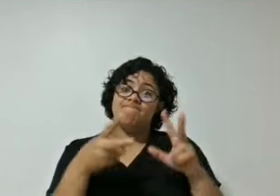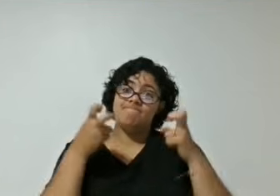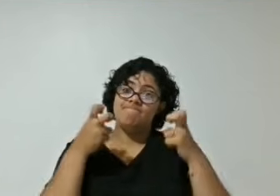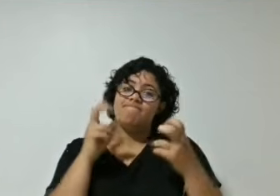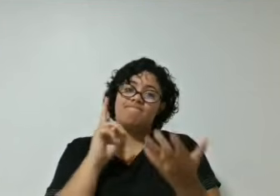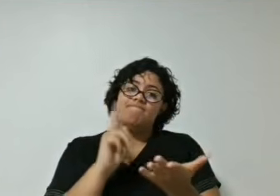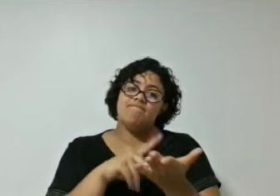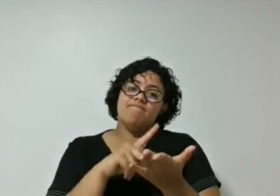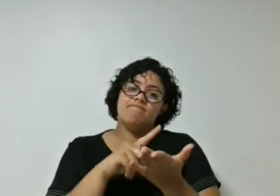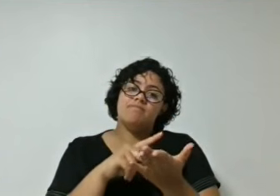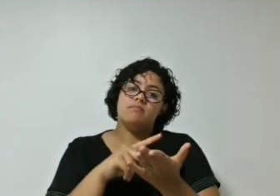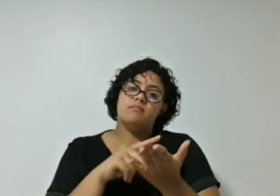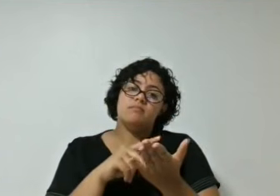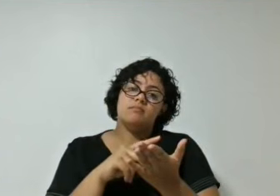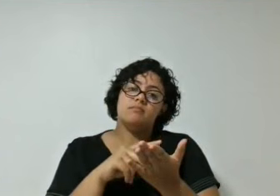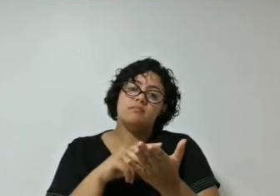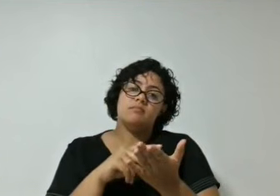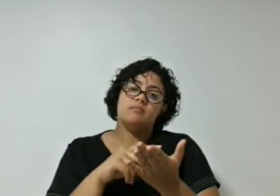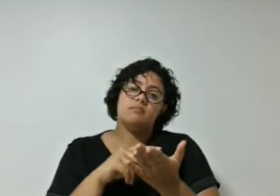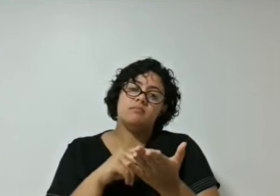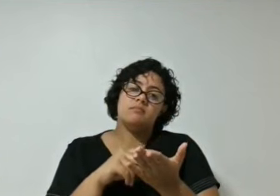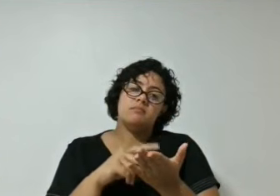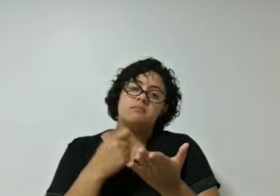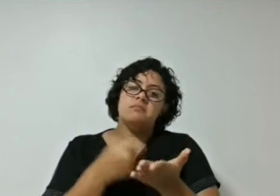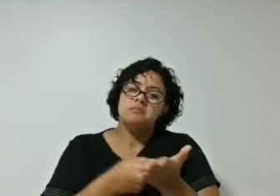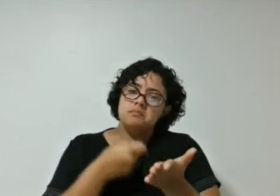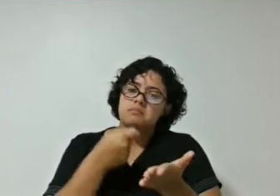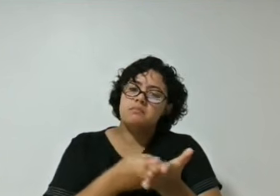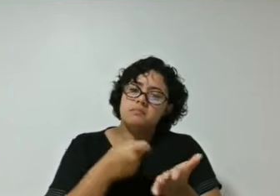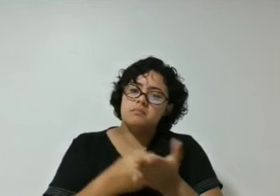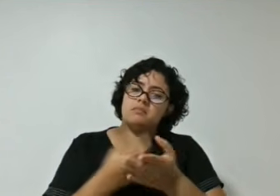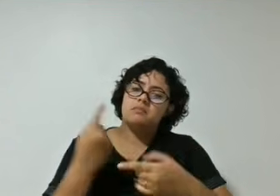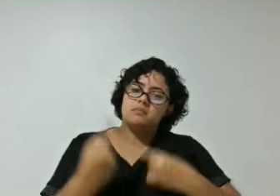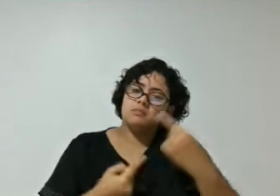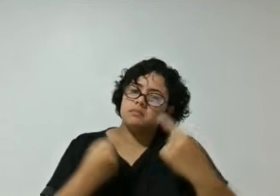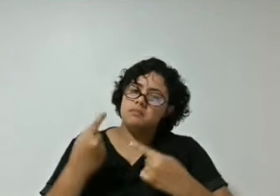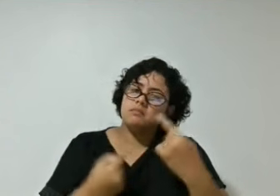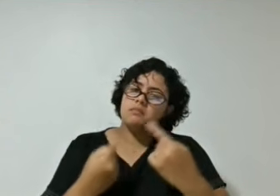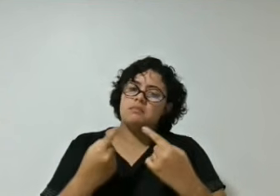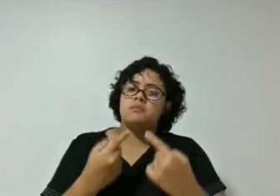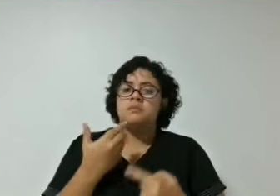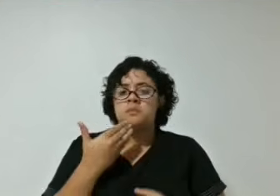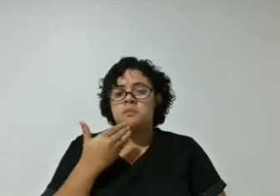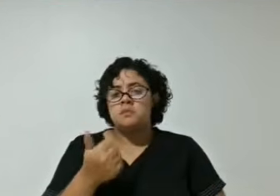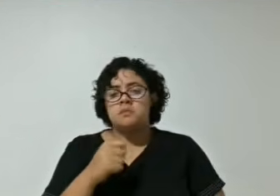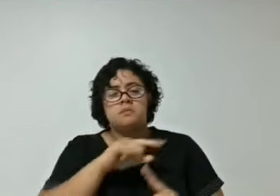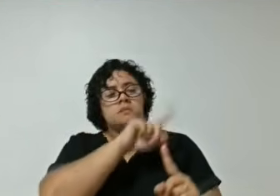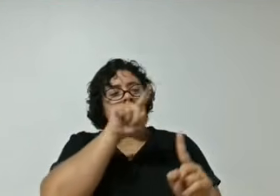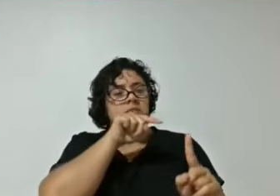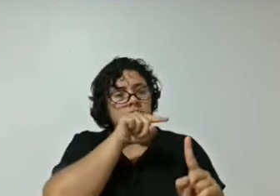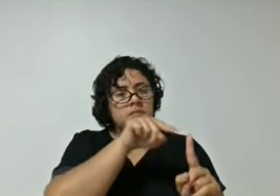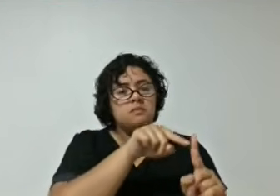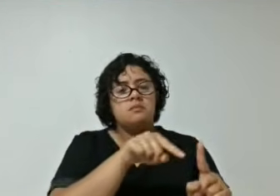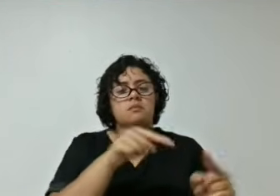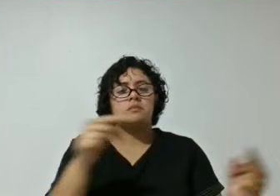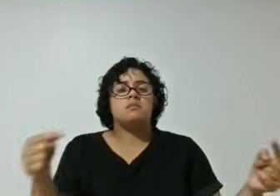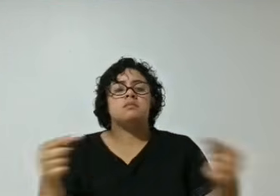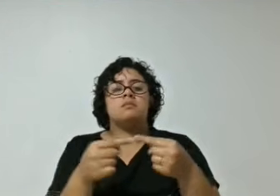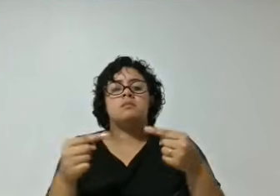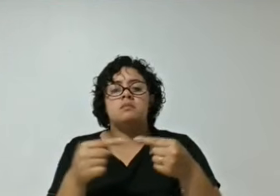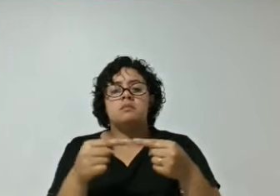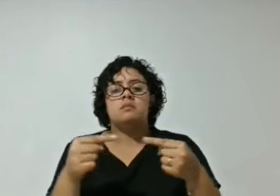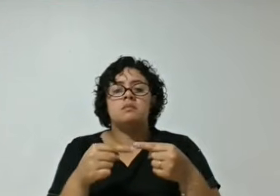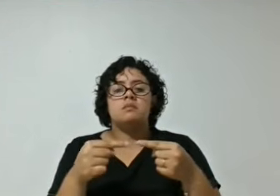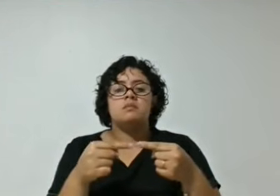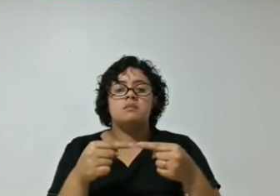né? Até a cobrança também de políticas mais efetivas relacionadas também ao